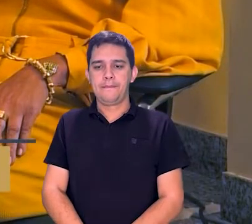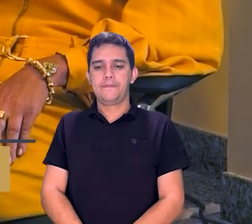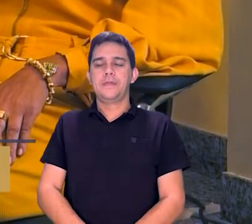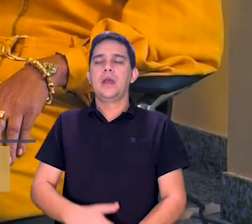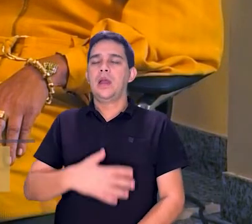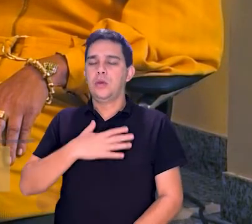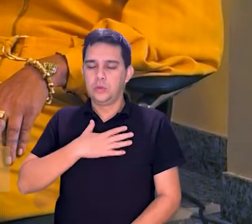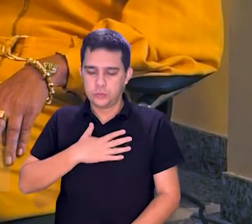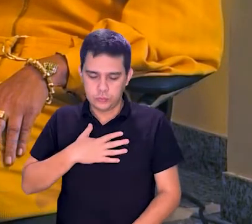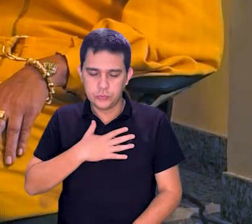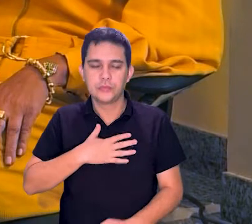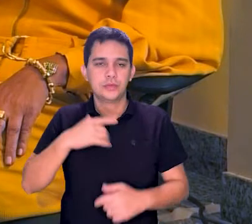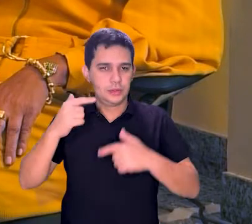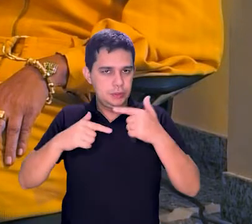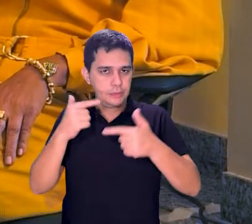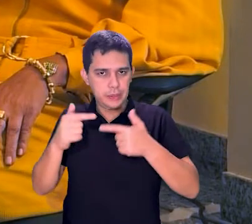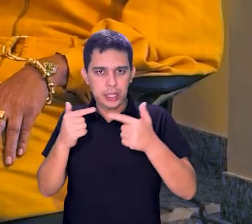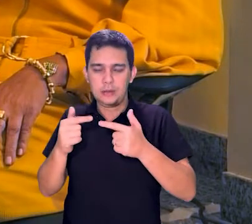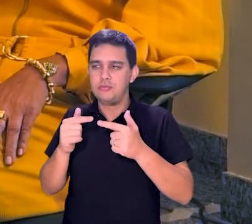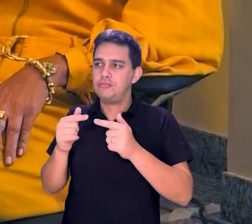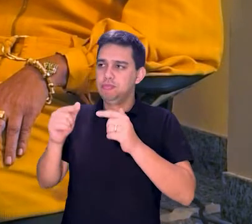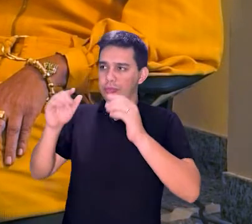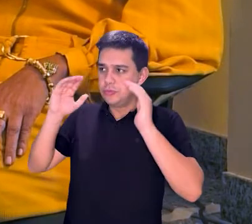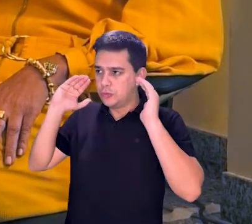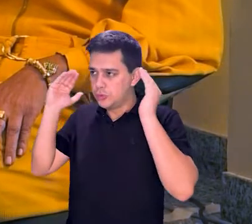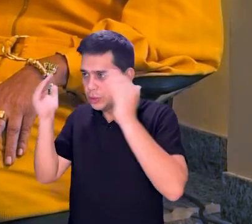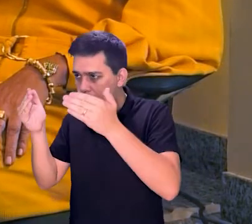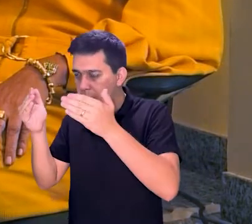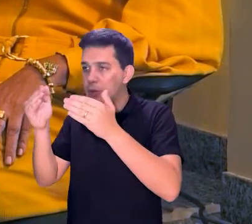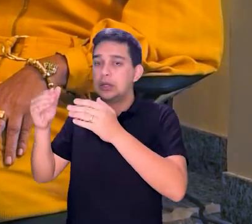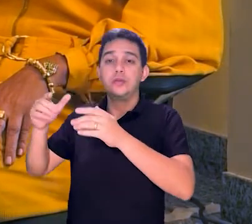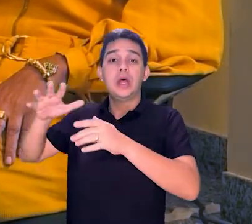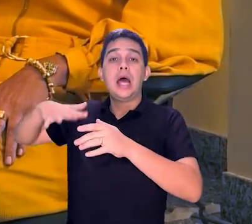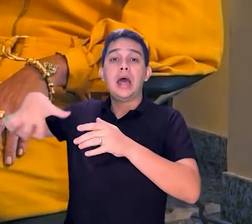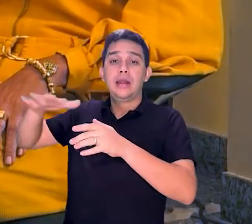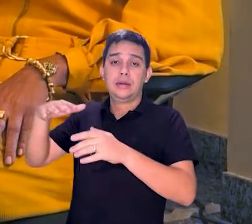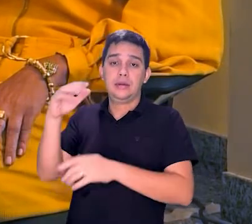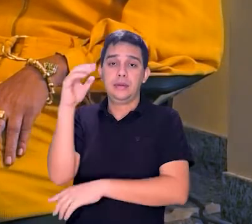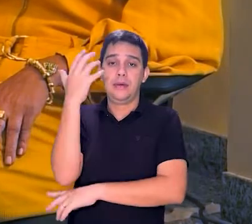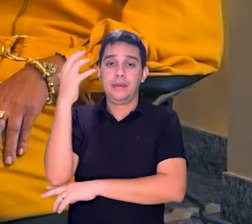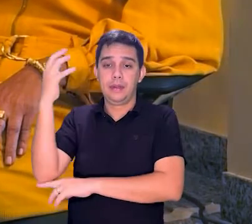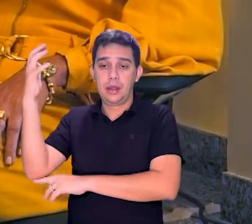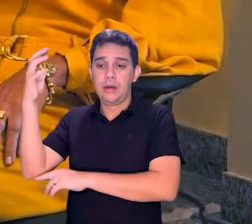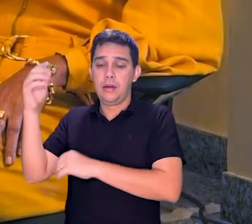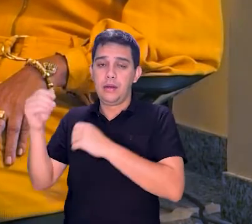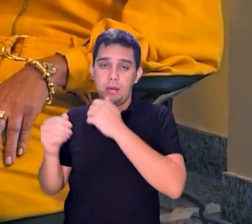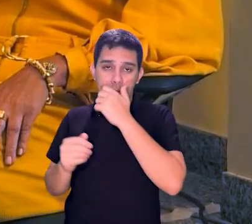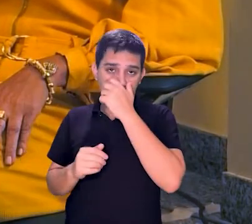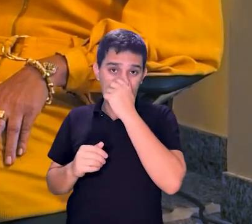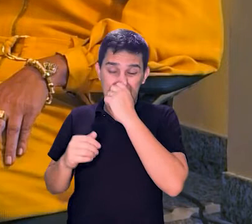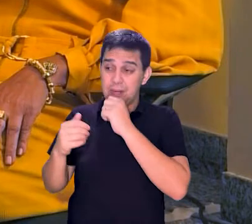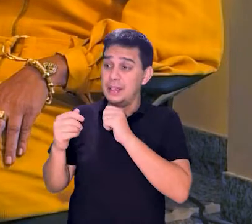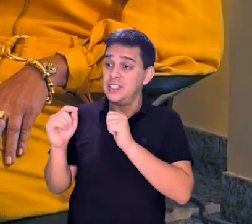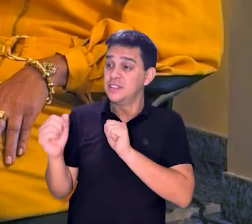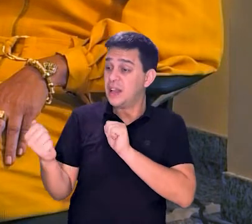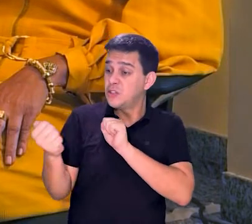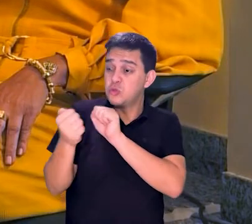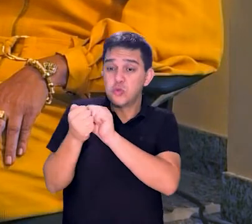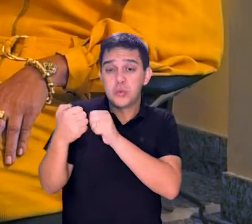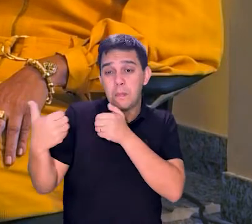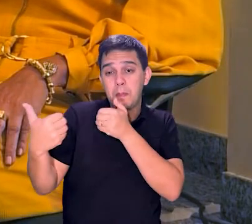na área ambiental, tutela, mas na área ambiental, é a proximidade com o cidadão. É